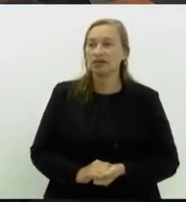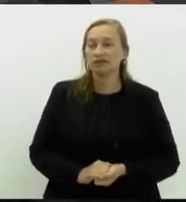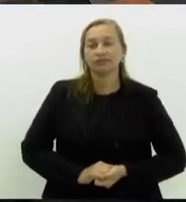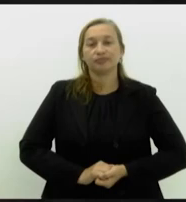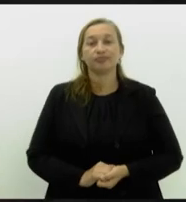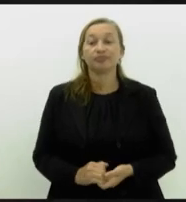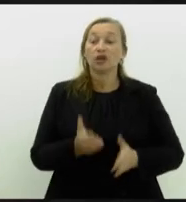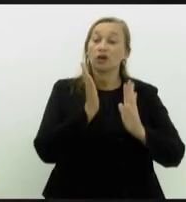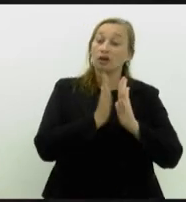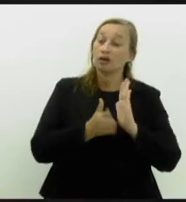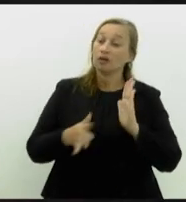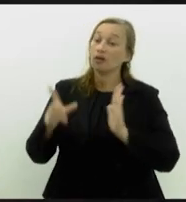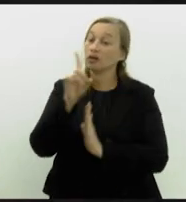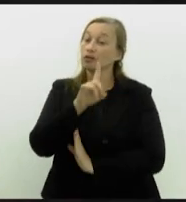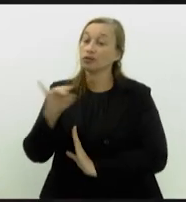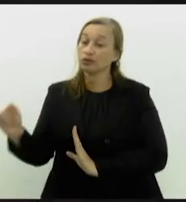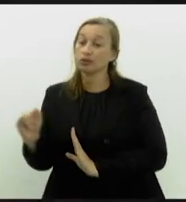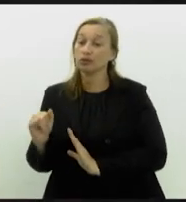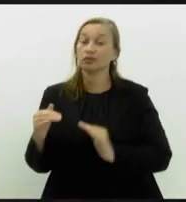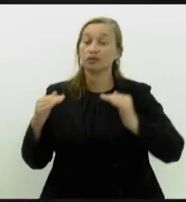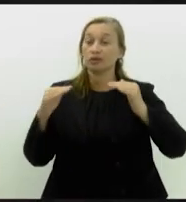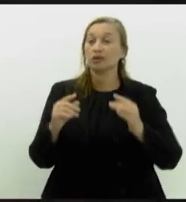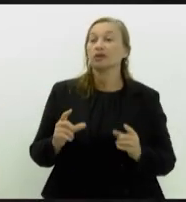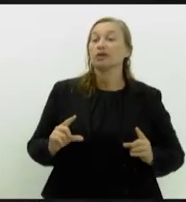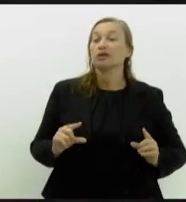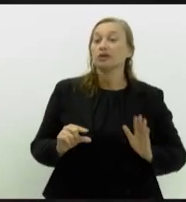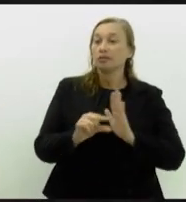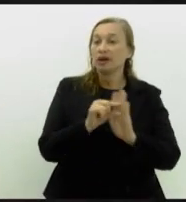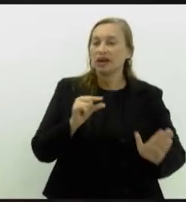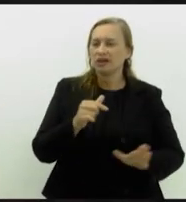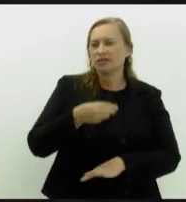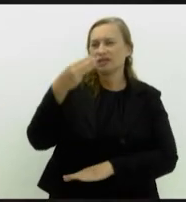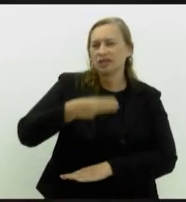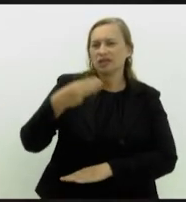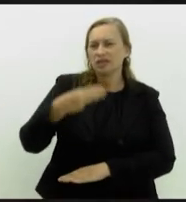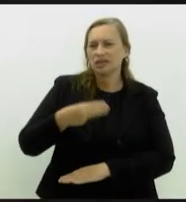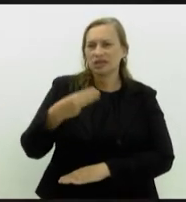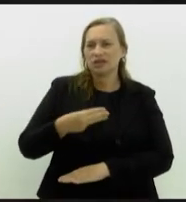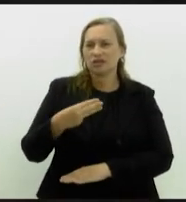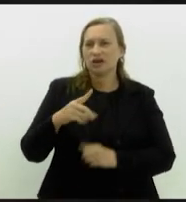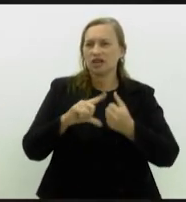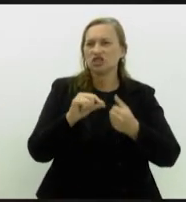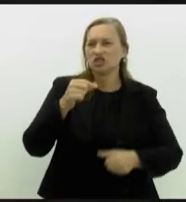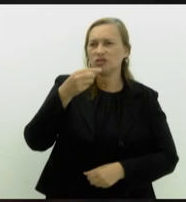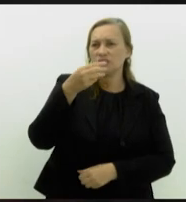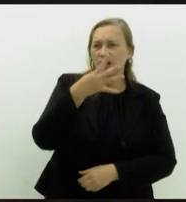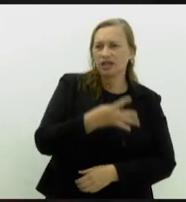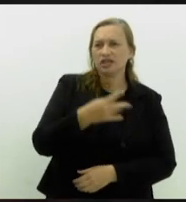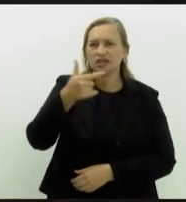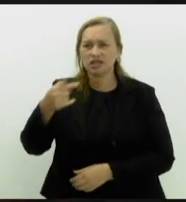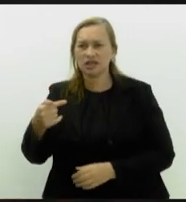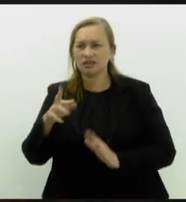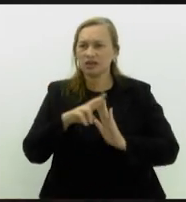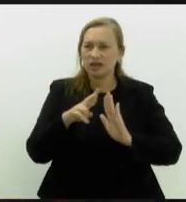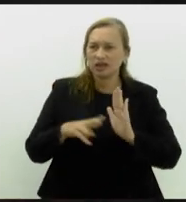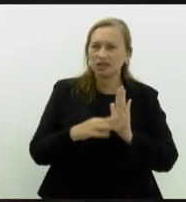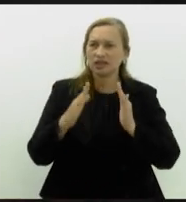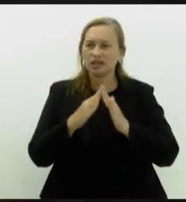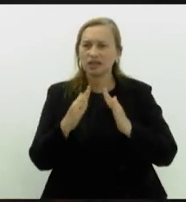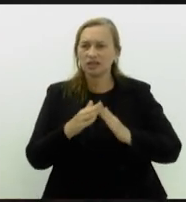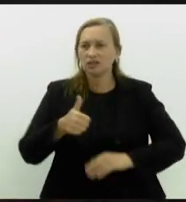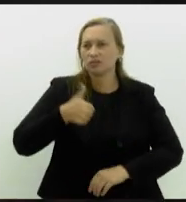Incluídos na ordem do dia, de acordo com o parágrafo 3º do artigo 47 do Regimento Interno,